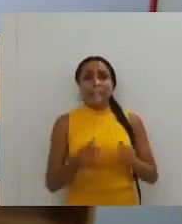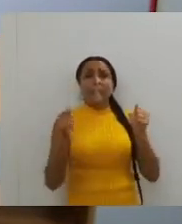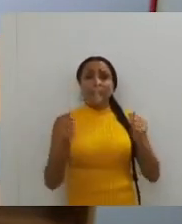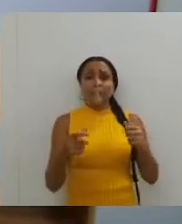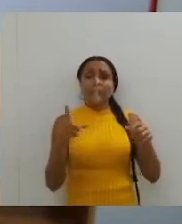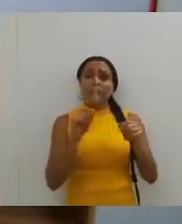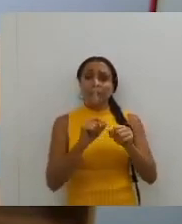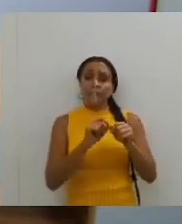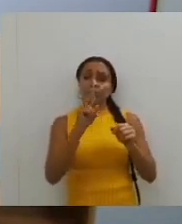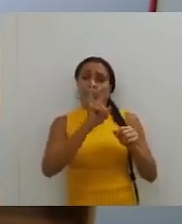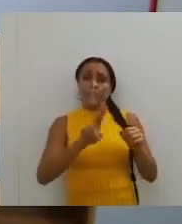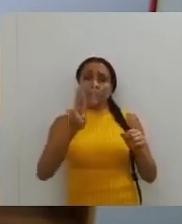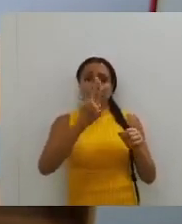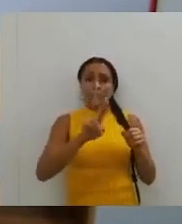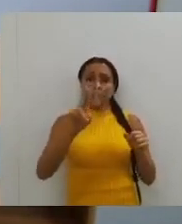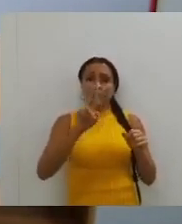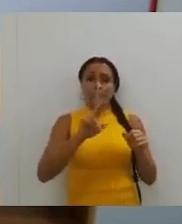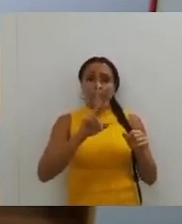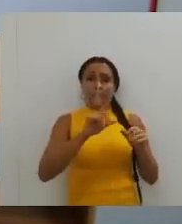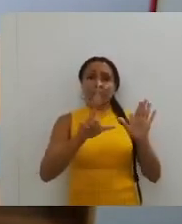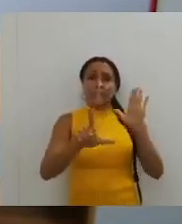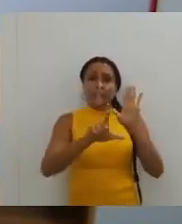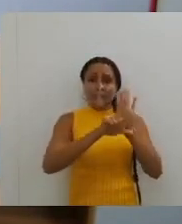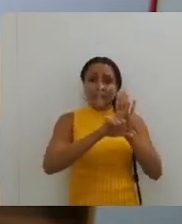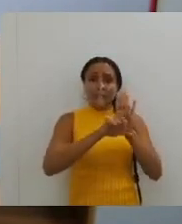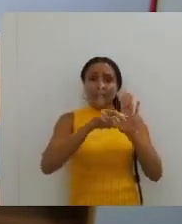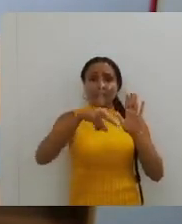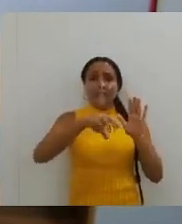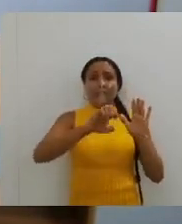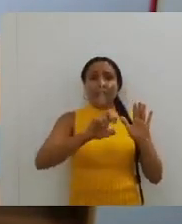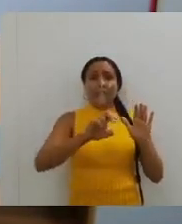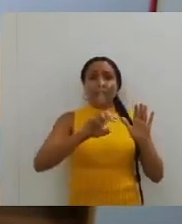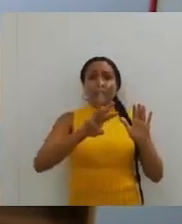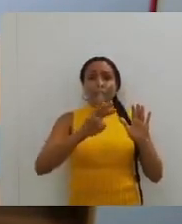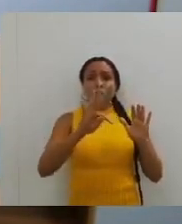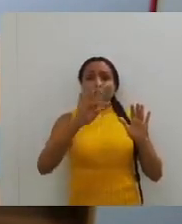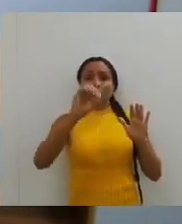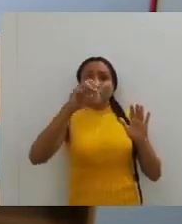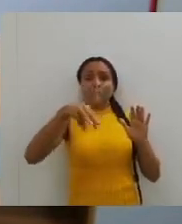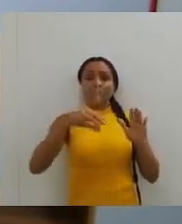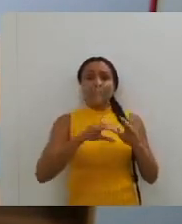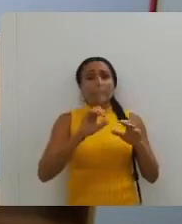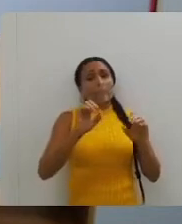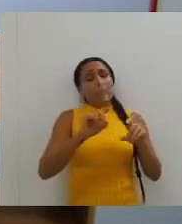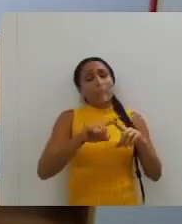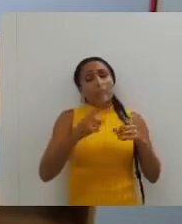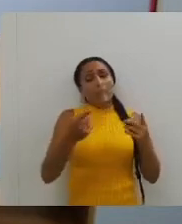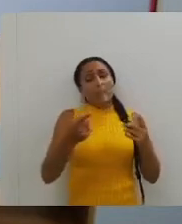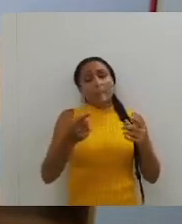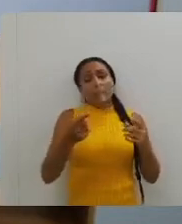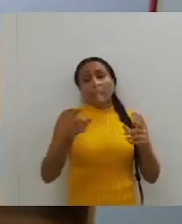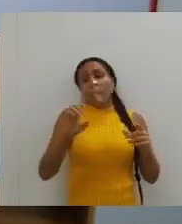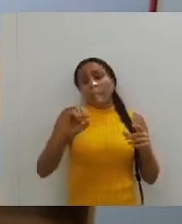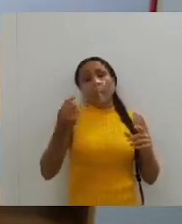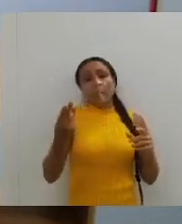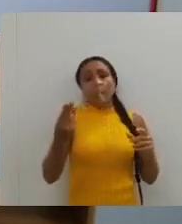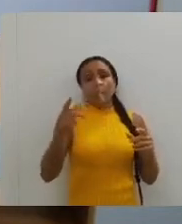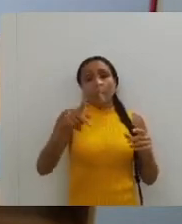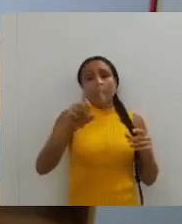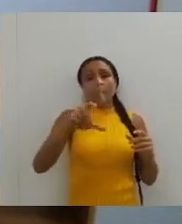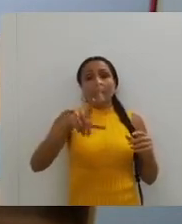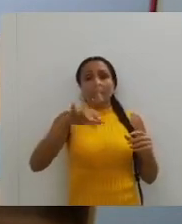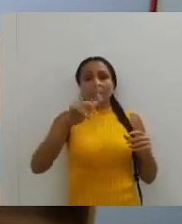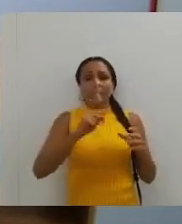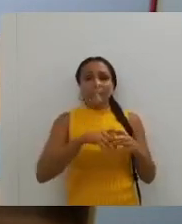fazer utilizando a lei de Newton ou utilizando o argumento de polias móveis.